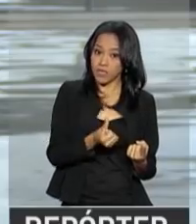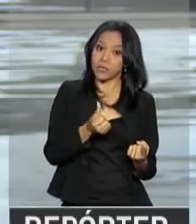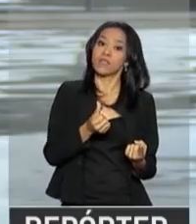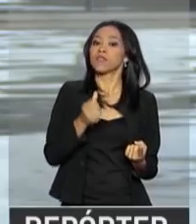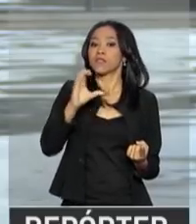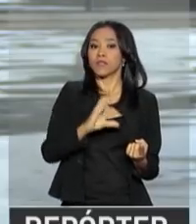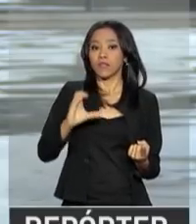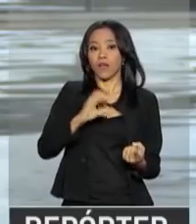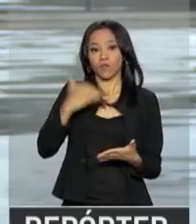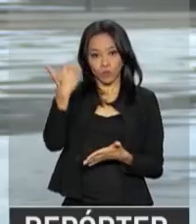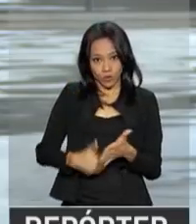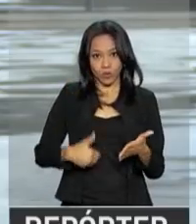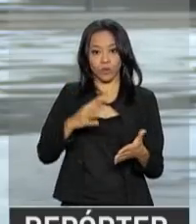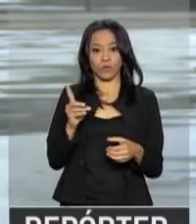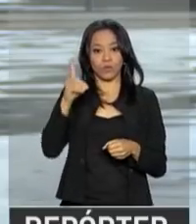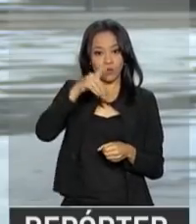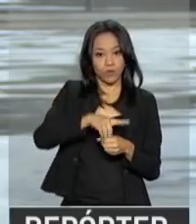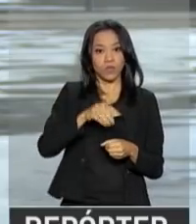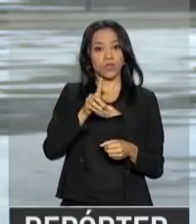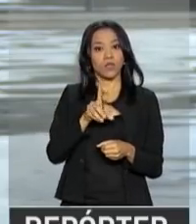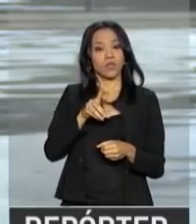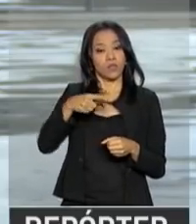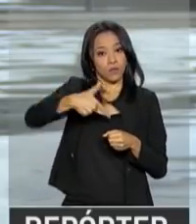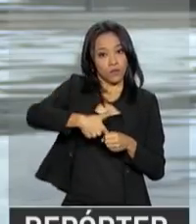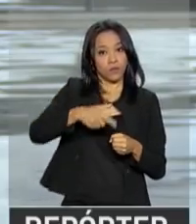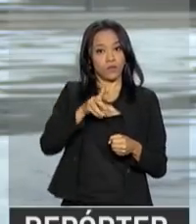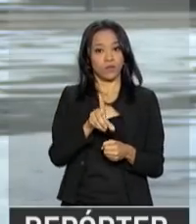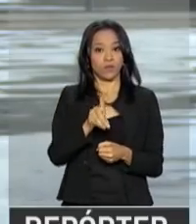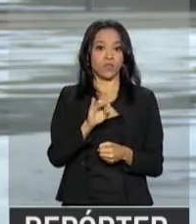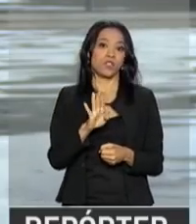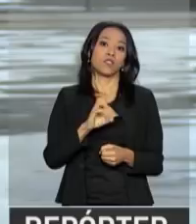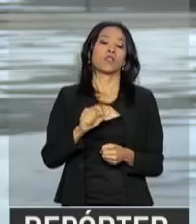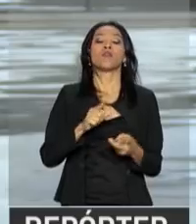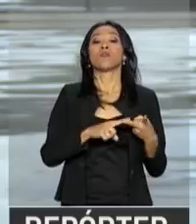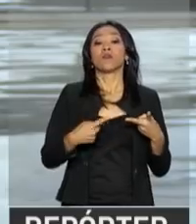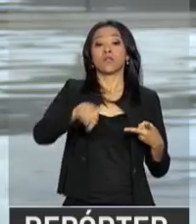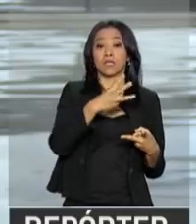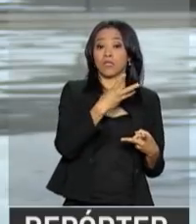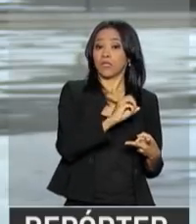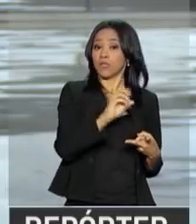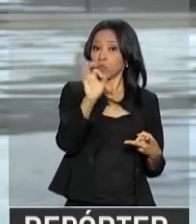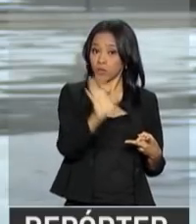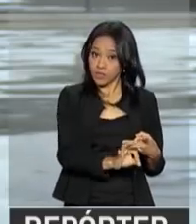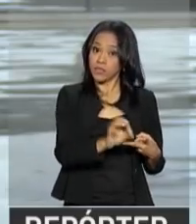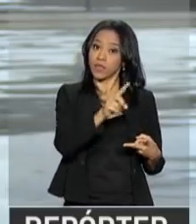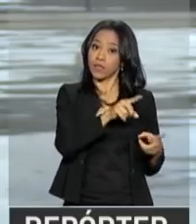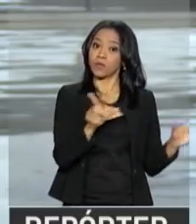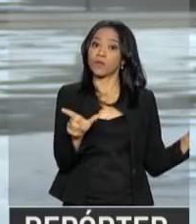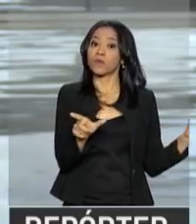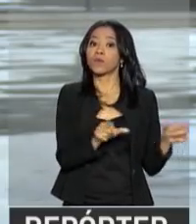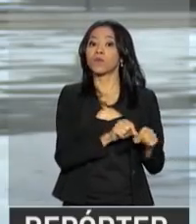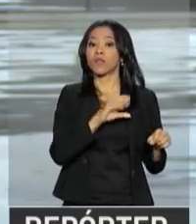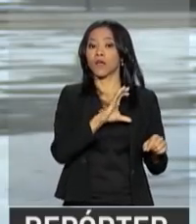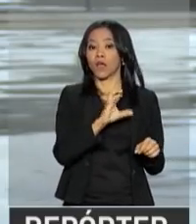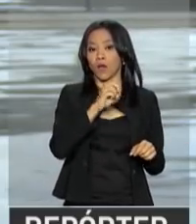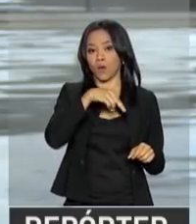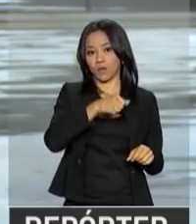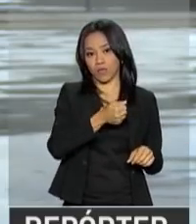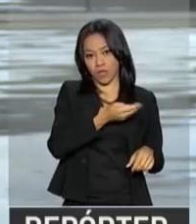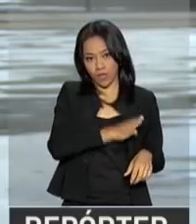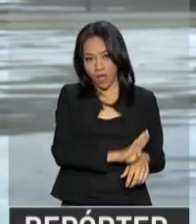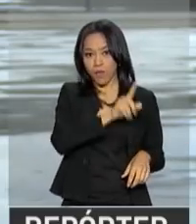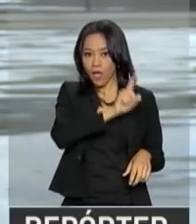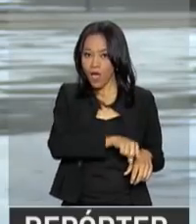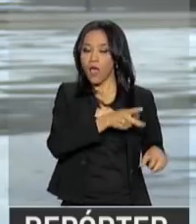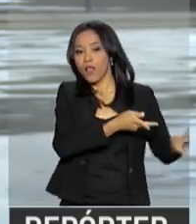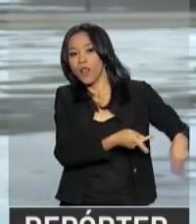está previsto que 30% de toda a carga da companhia nacional de abastecimento conab seja transportada por caminhoneiros autônomos